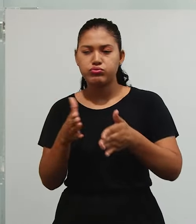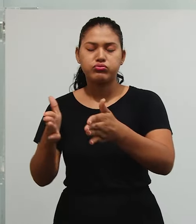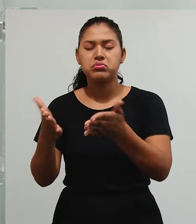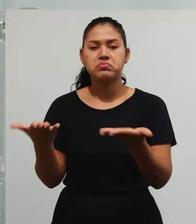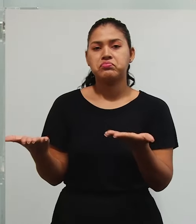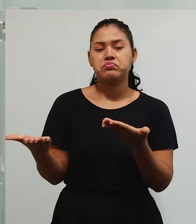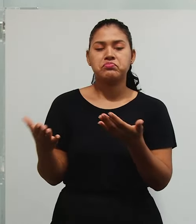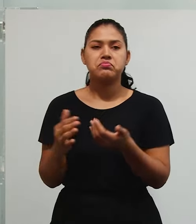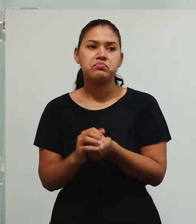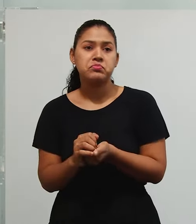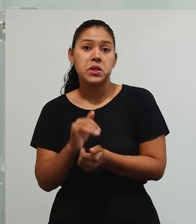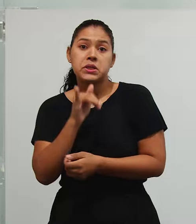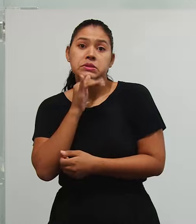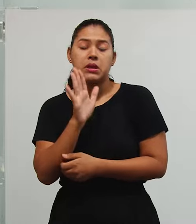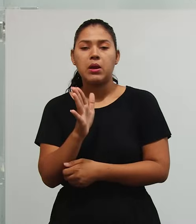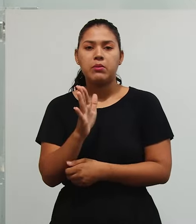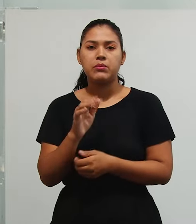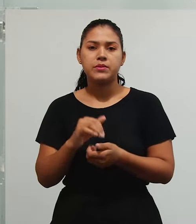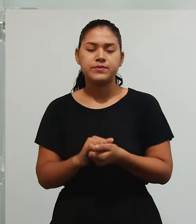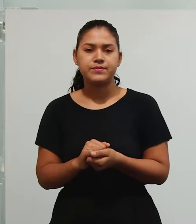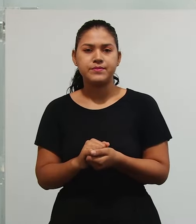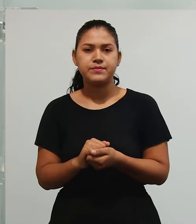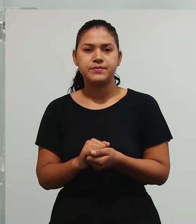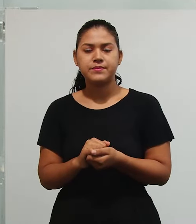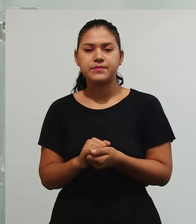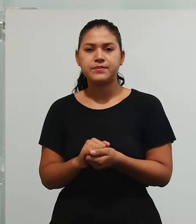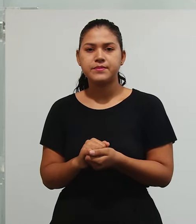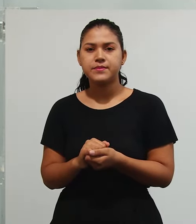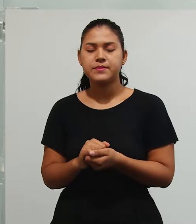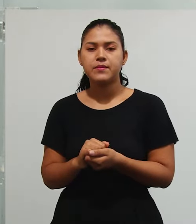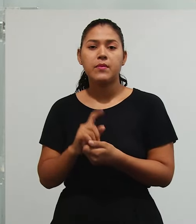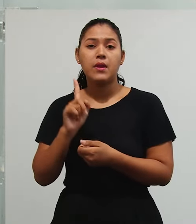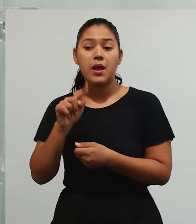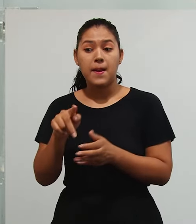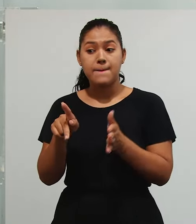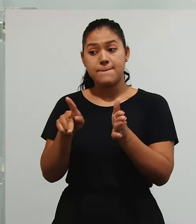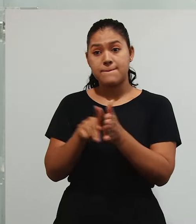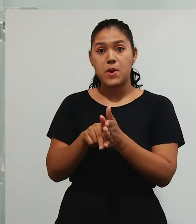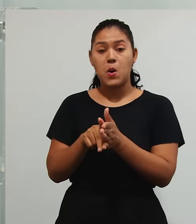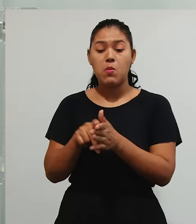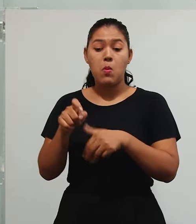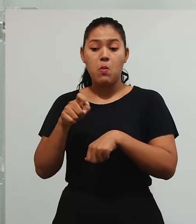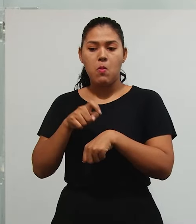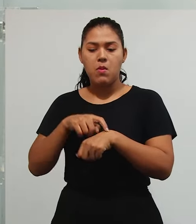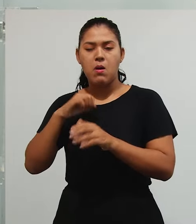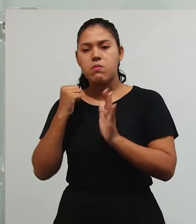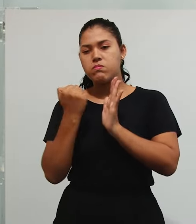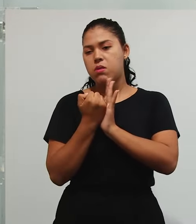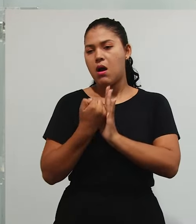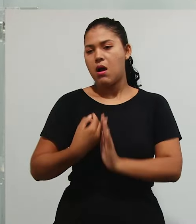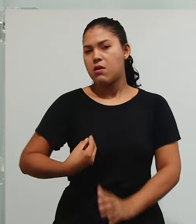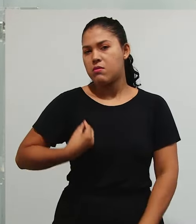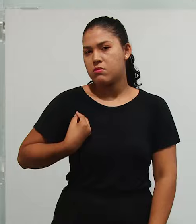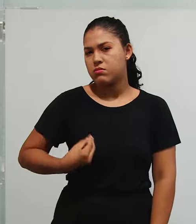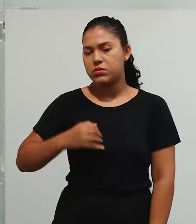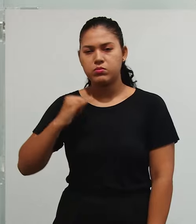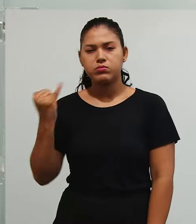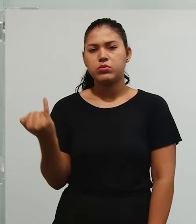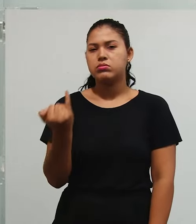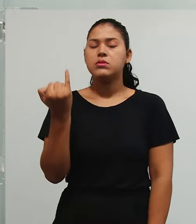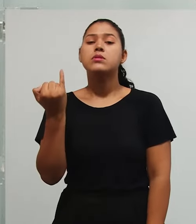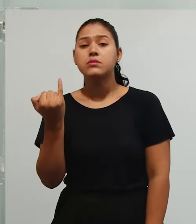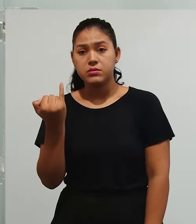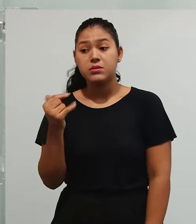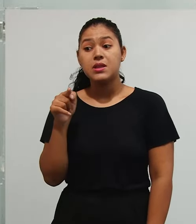né, Cachoeira do Teutônio. Então, aquele foi um momento importante da vida dele e tal, e ele, isso você